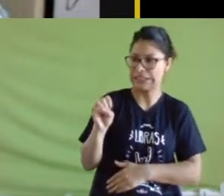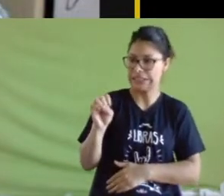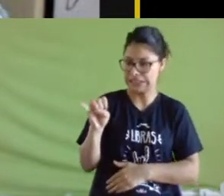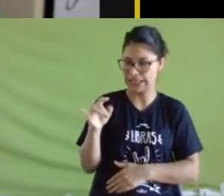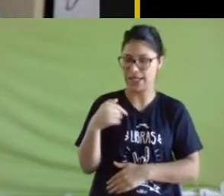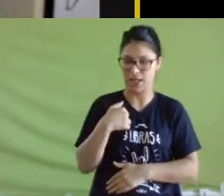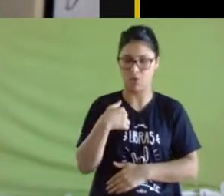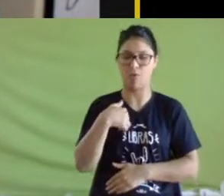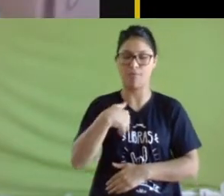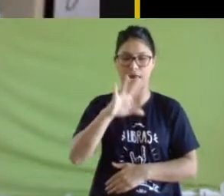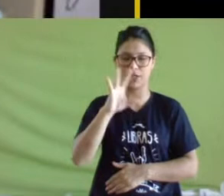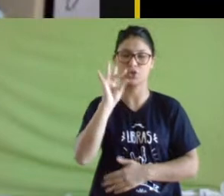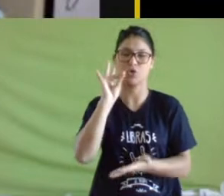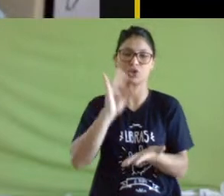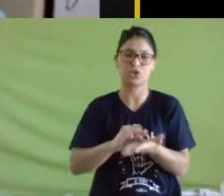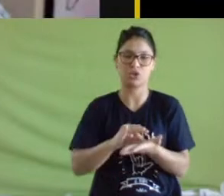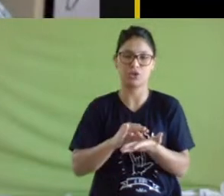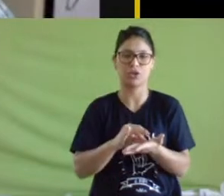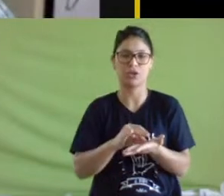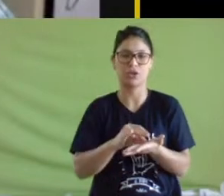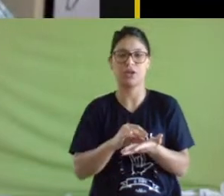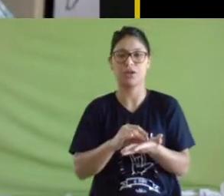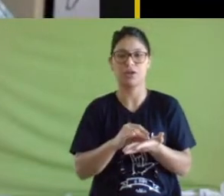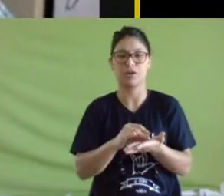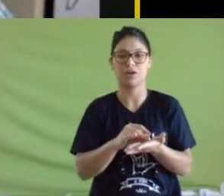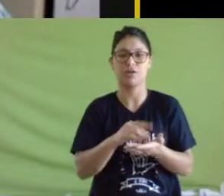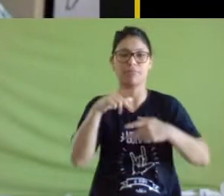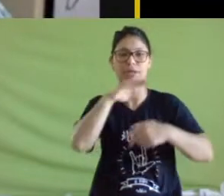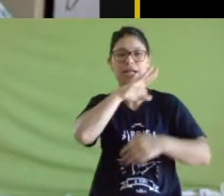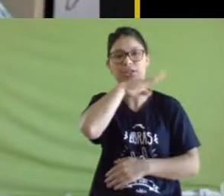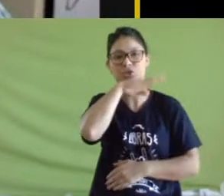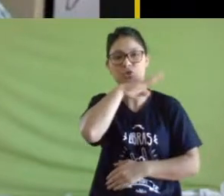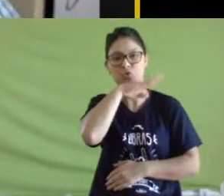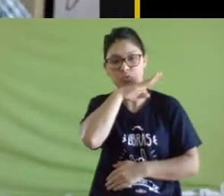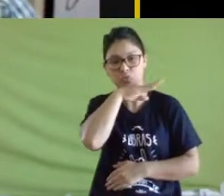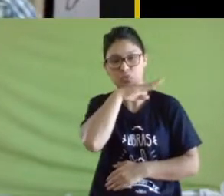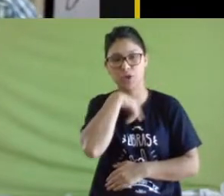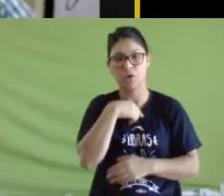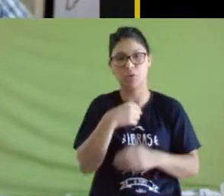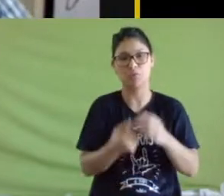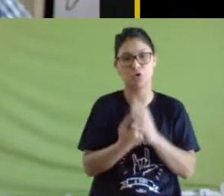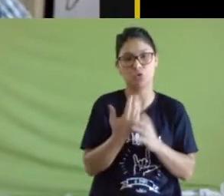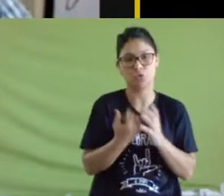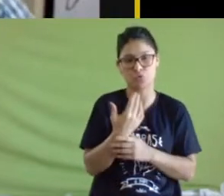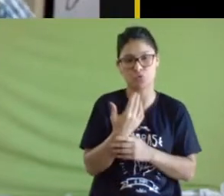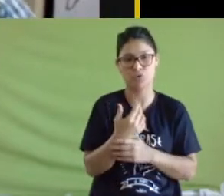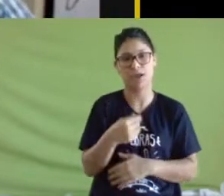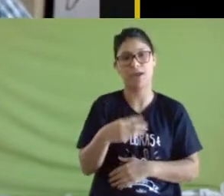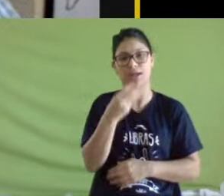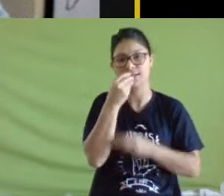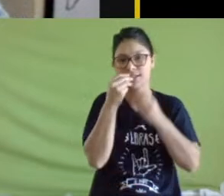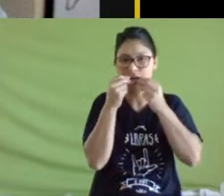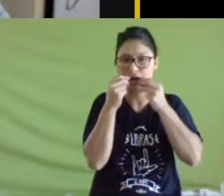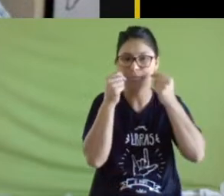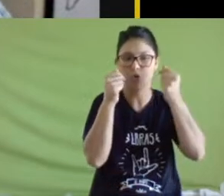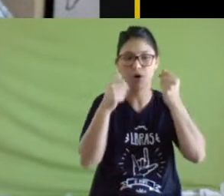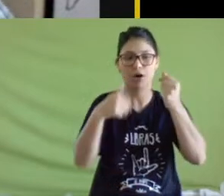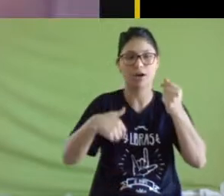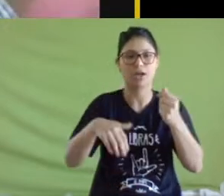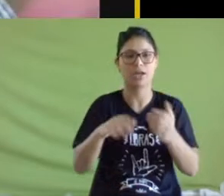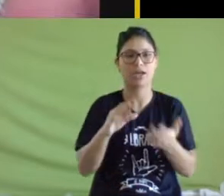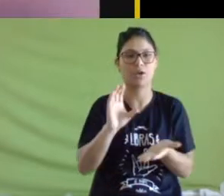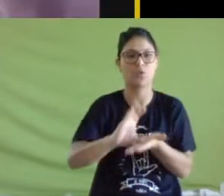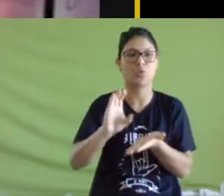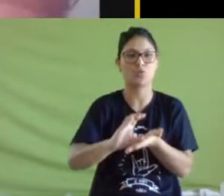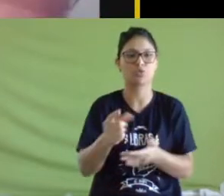o presunto que eu produzo tem mais sabor e custa mais. Então, no mercado em que o poema agora,